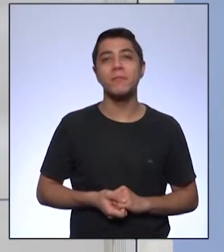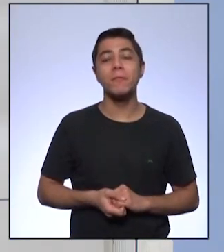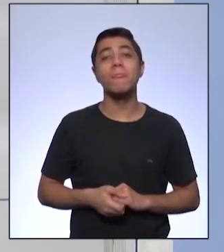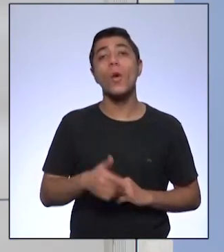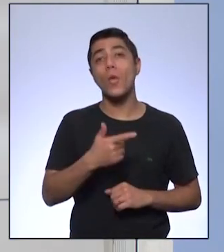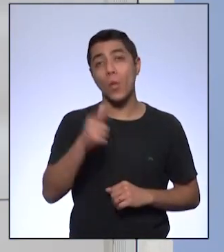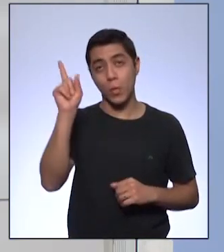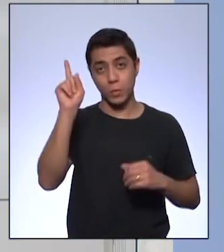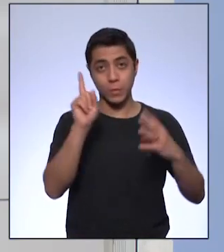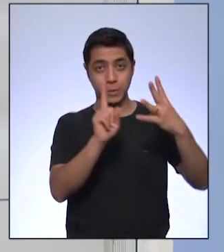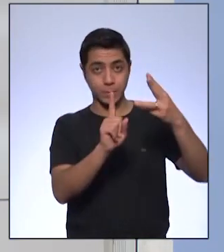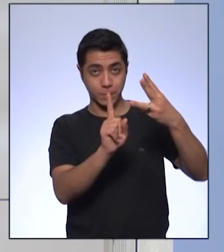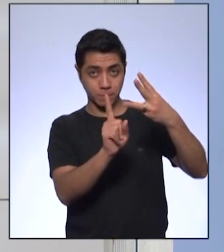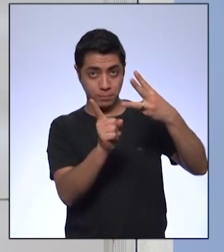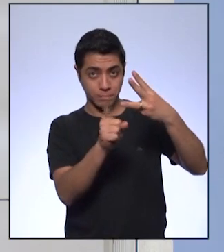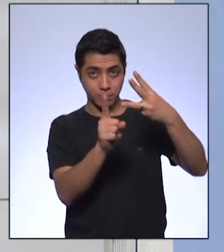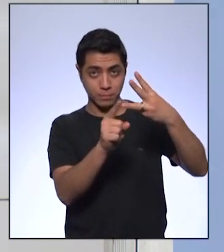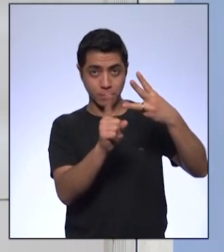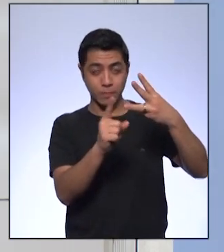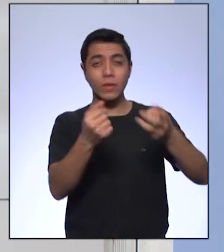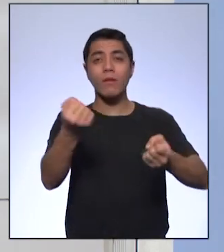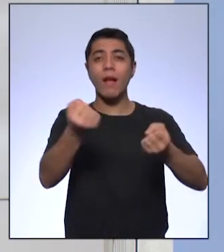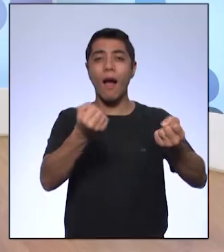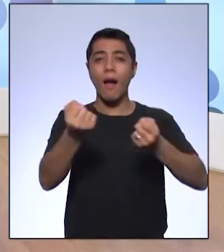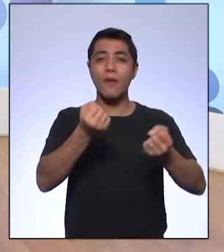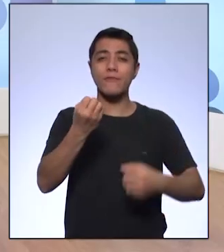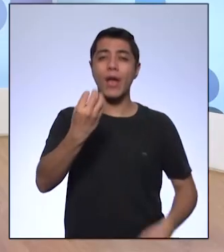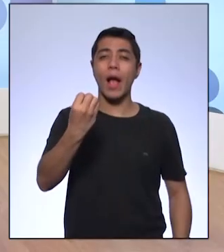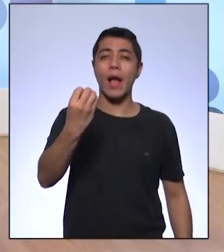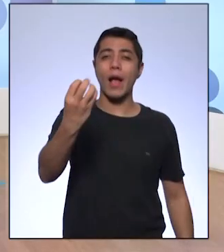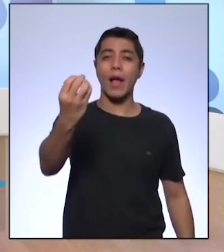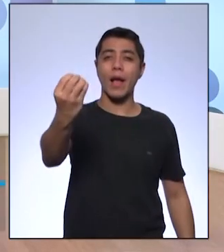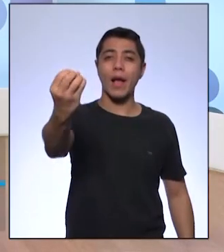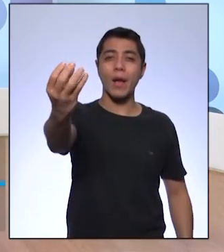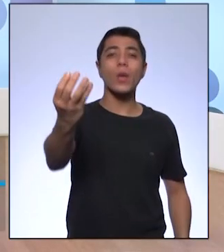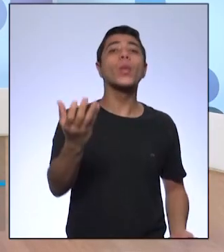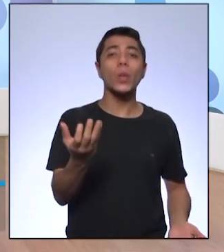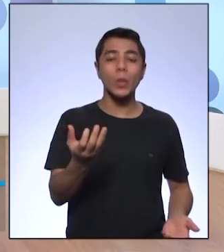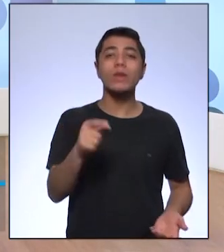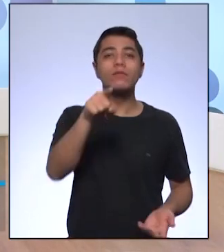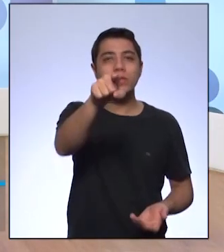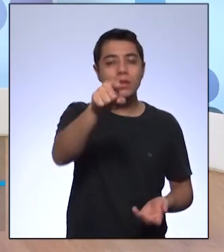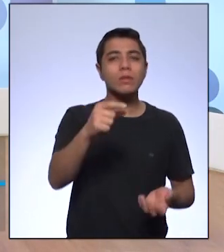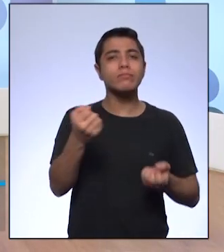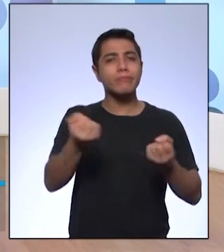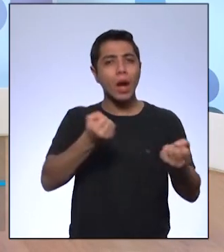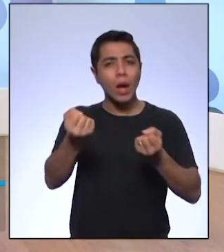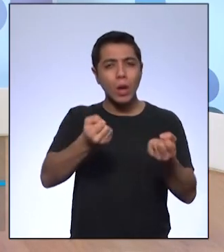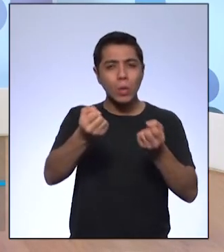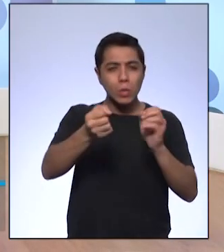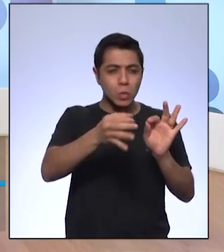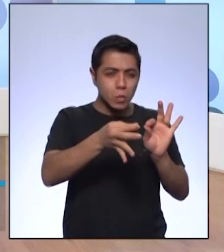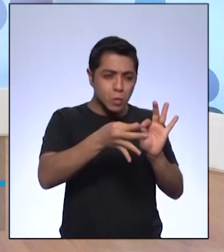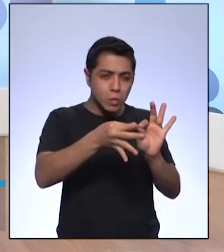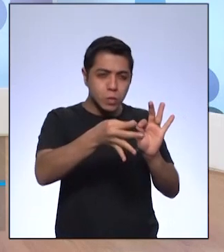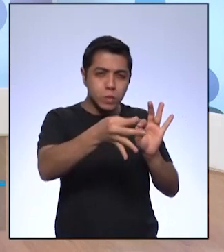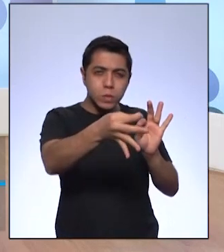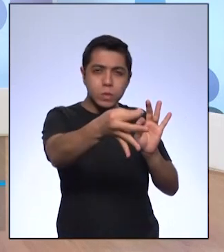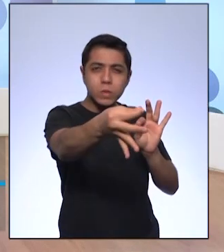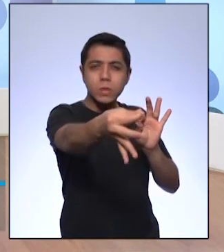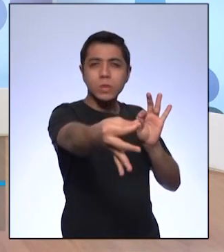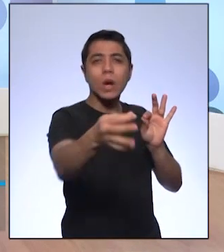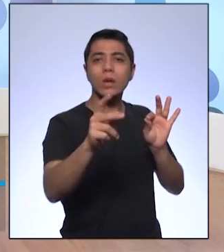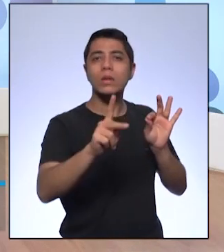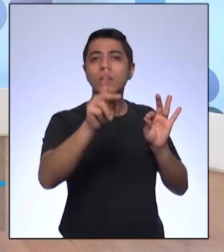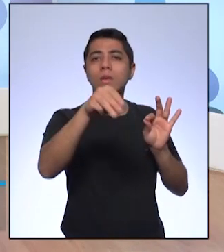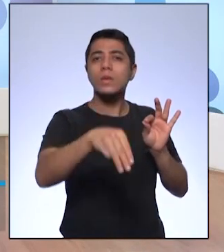direta aí entre a distância percorrida e a velocidade que você desenvolve, não é? Sim, o tempo que eu preciso chegar